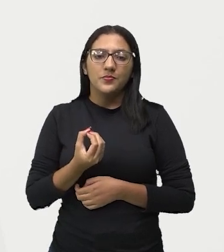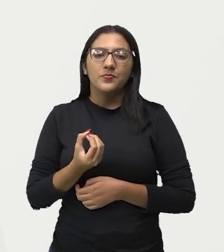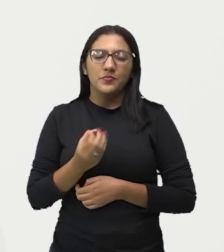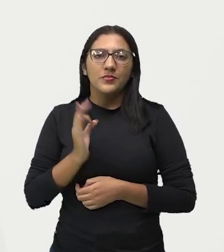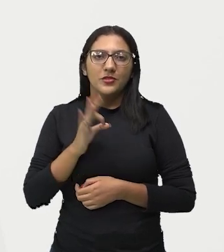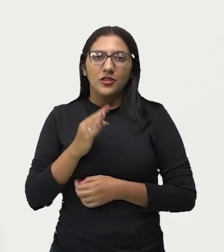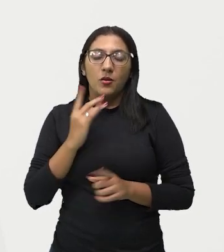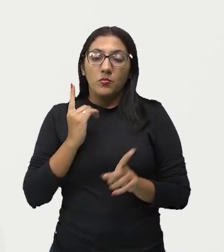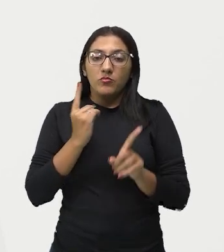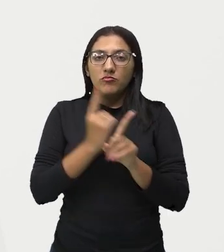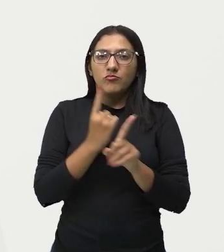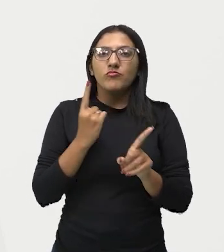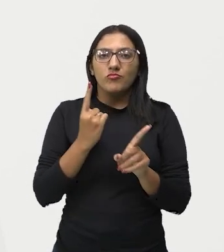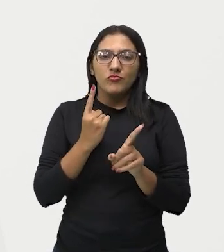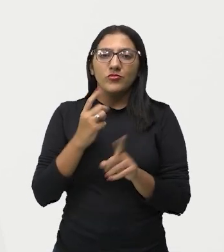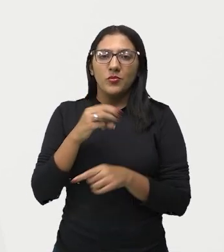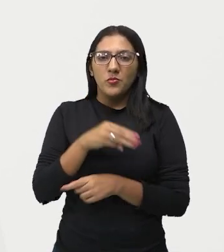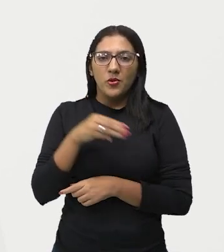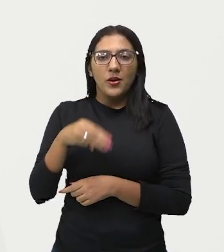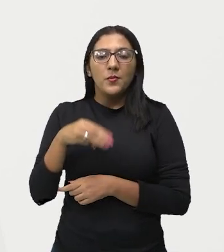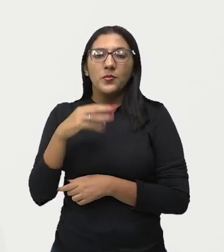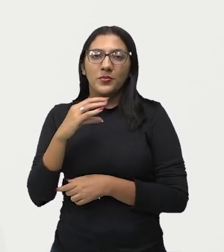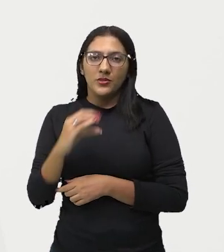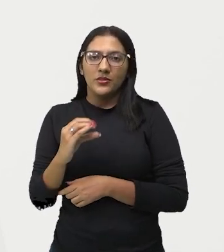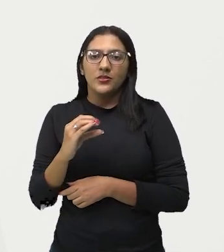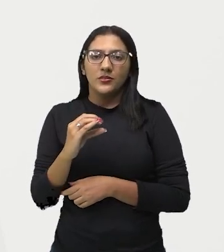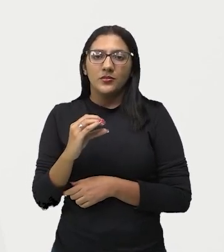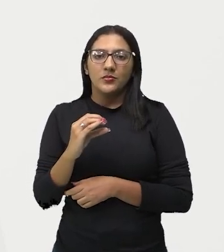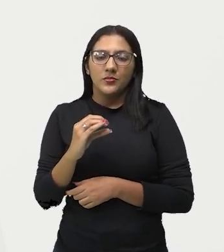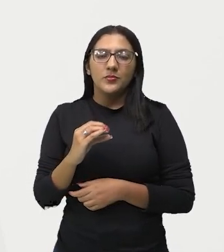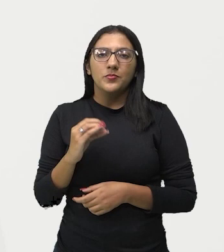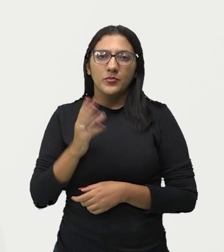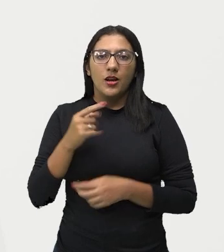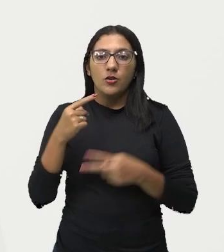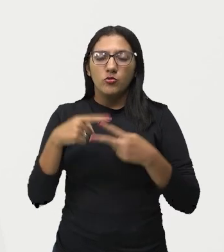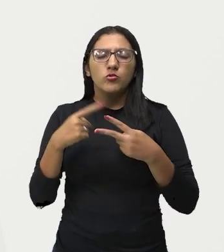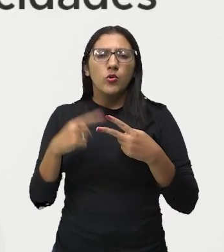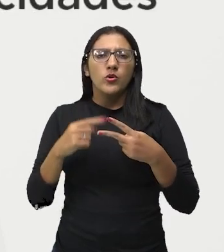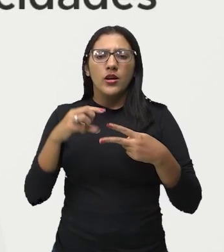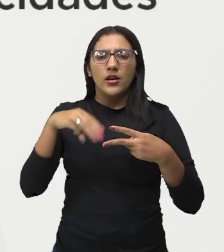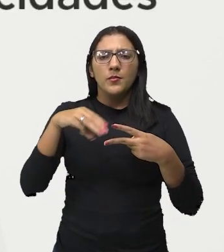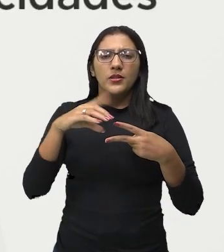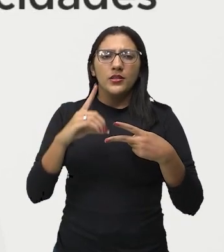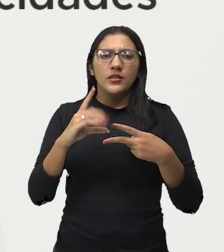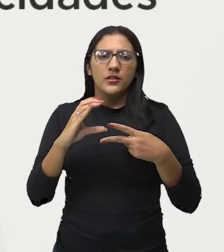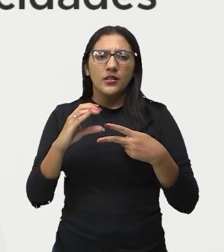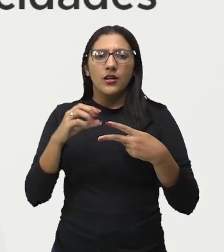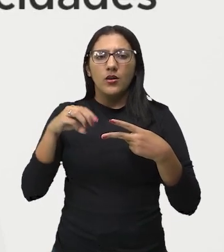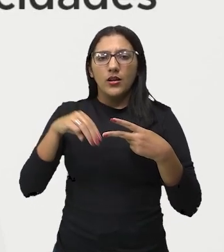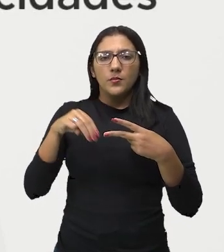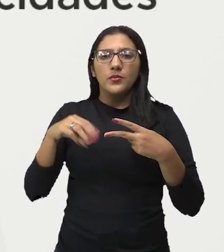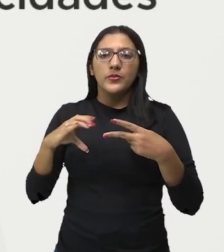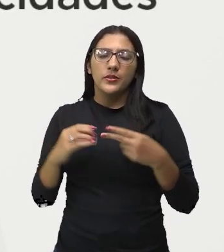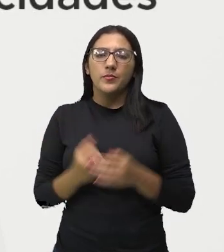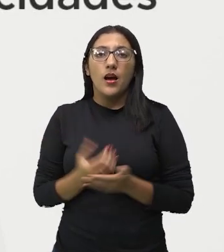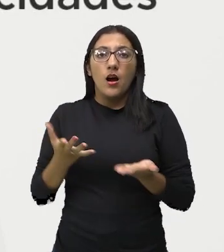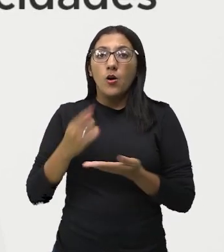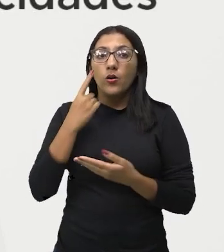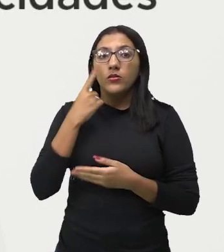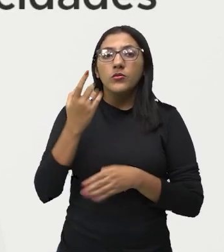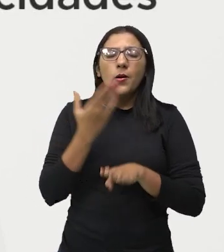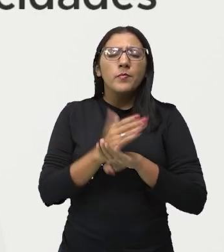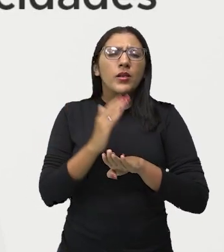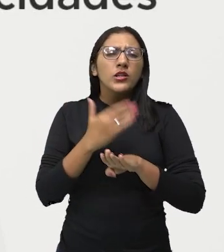60. Fechamos, então, né, a definição aí de MDC e de MMC, porque tem uma questão aqui contextualizada para a